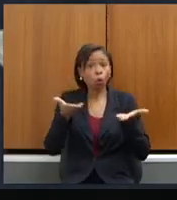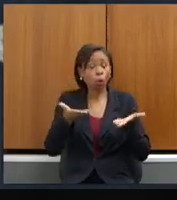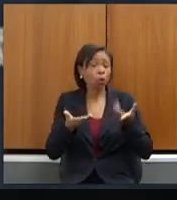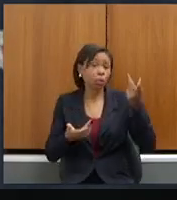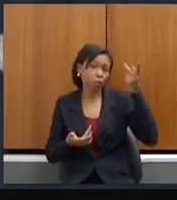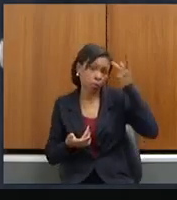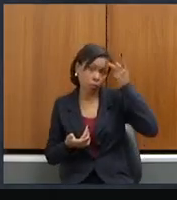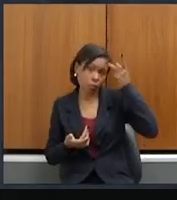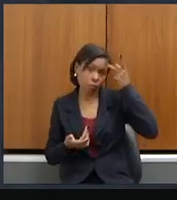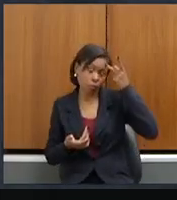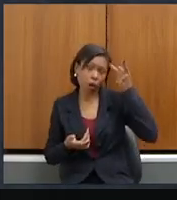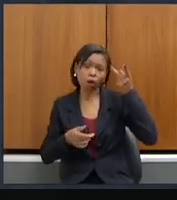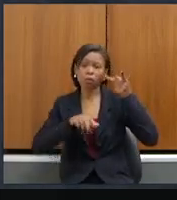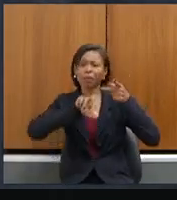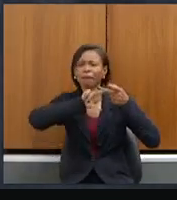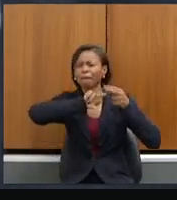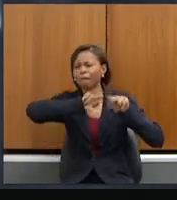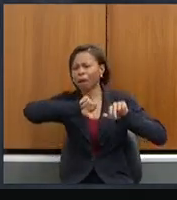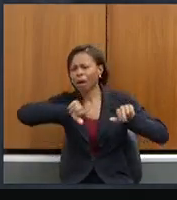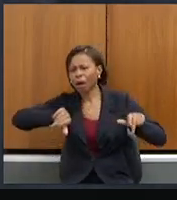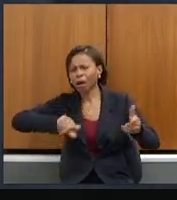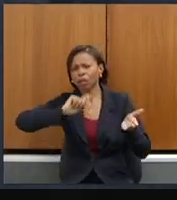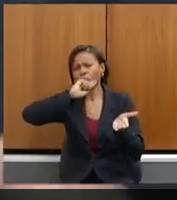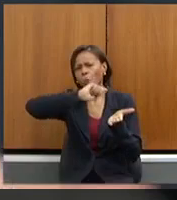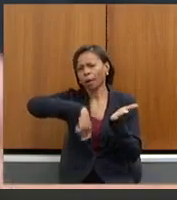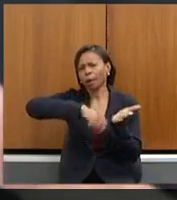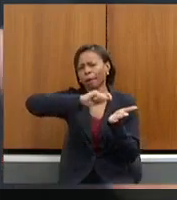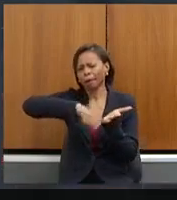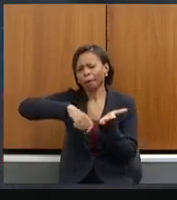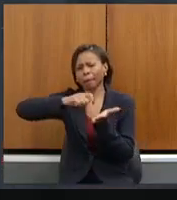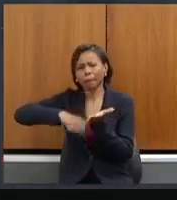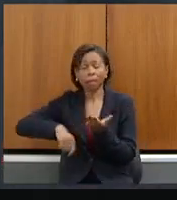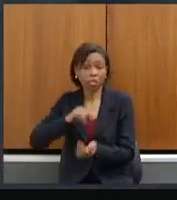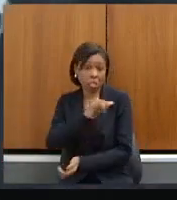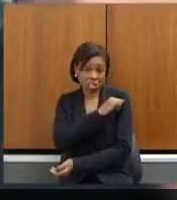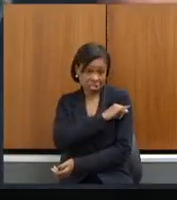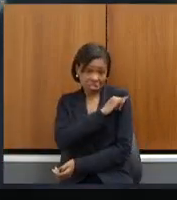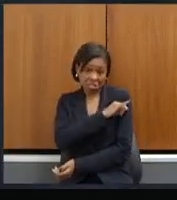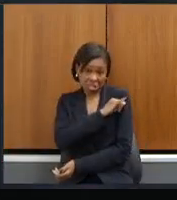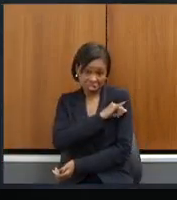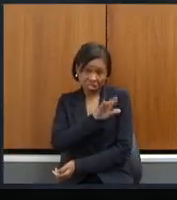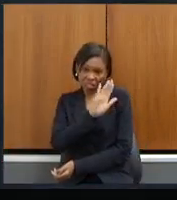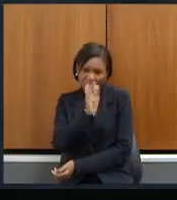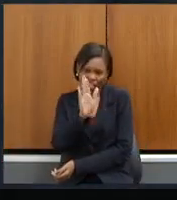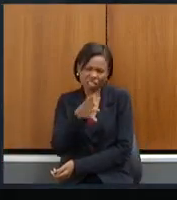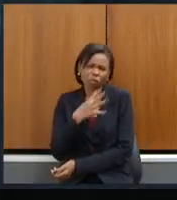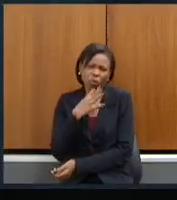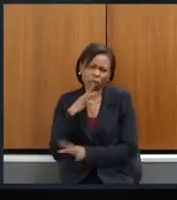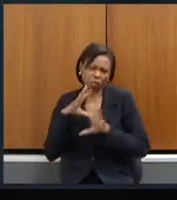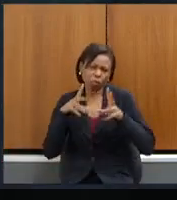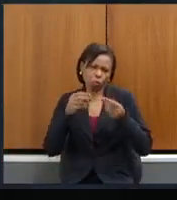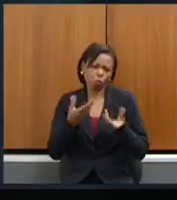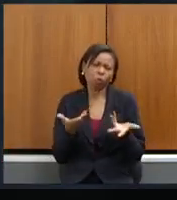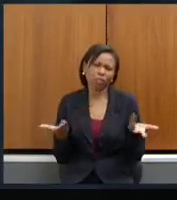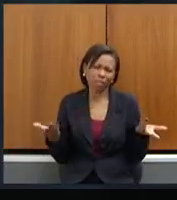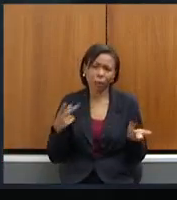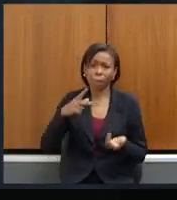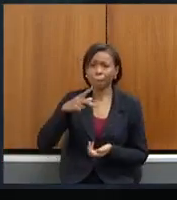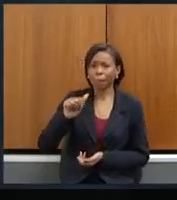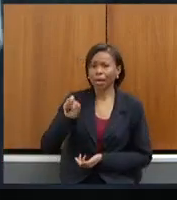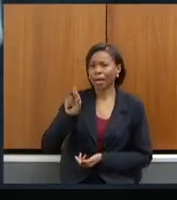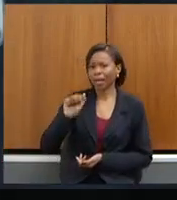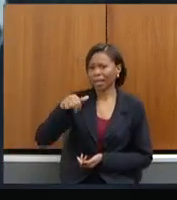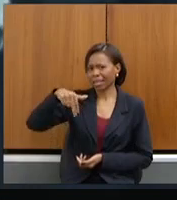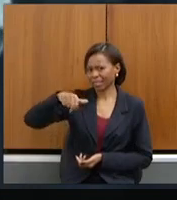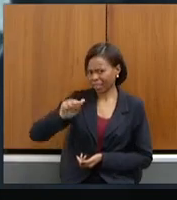cheio é de rescisão de contratos e o Rio de Janeiro não precisa falar que todo mundo conhece o Paraná também e